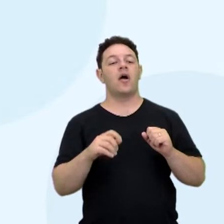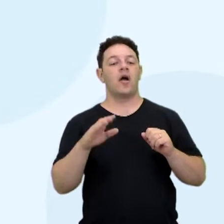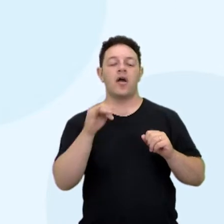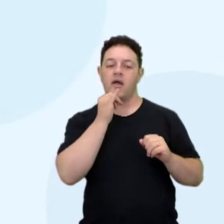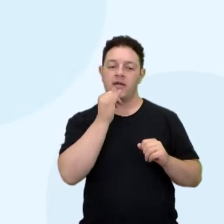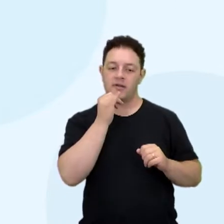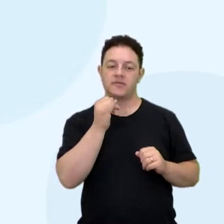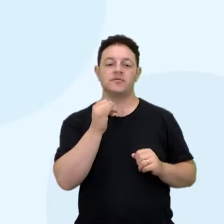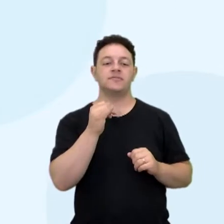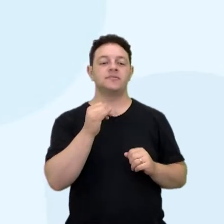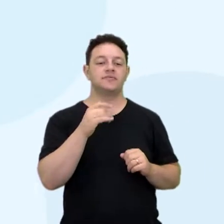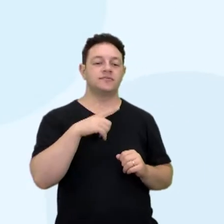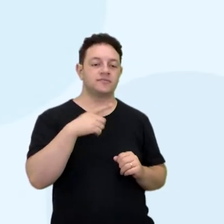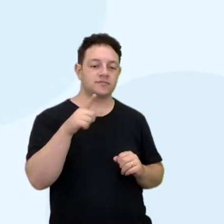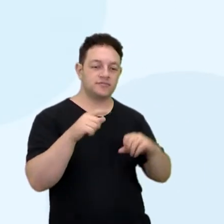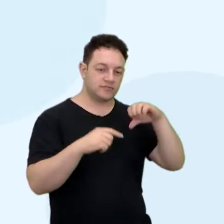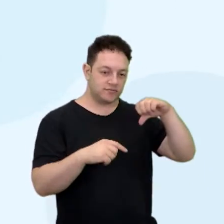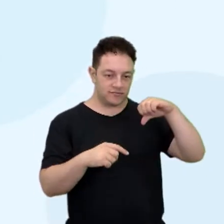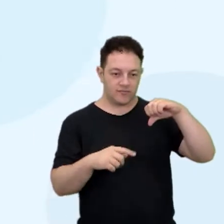é o